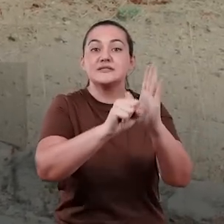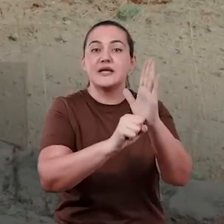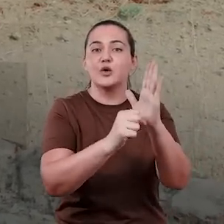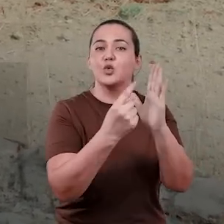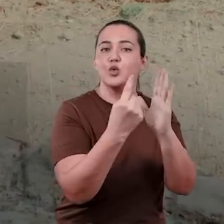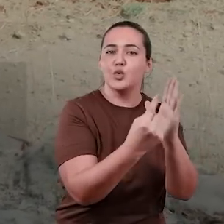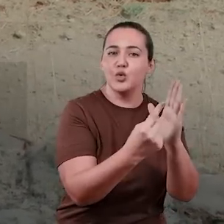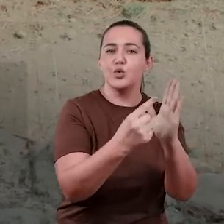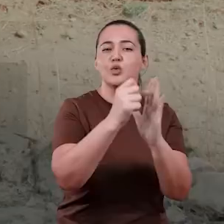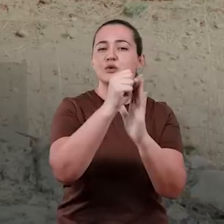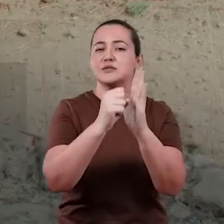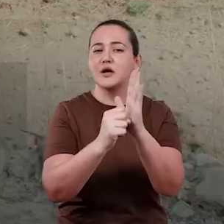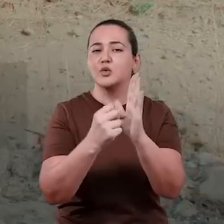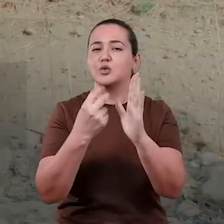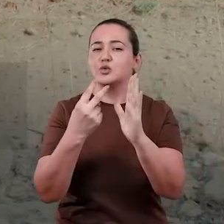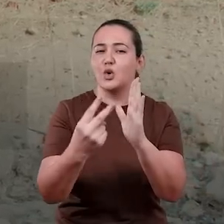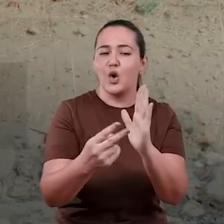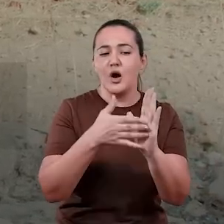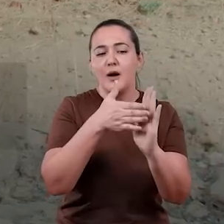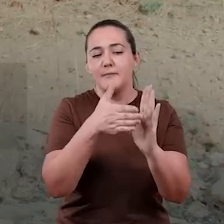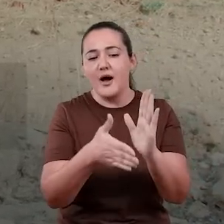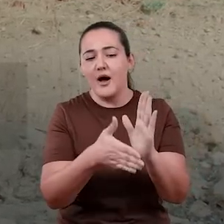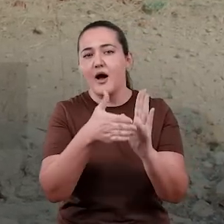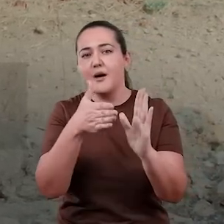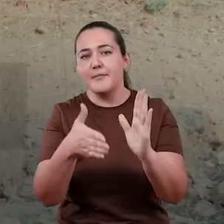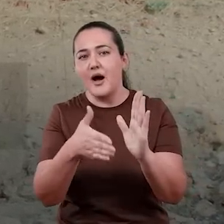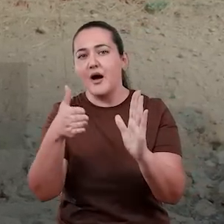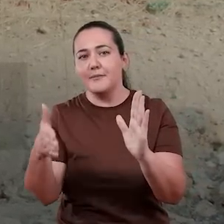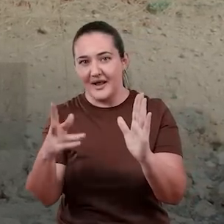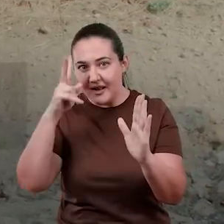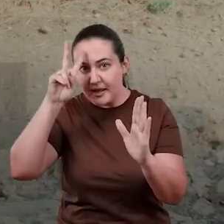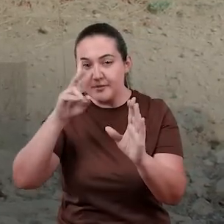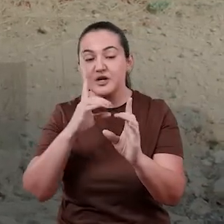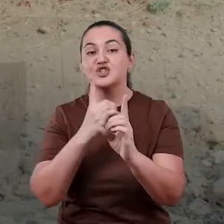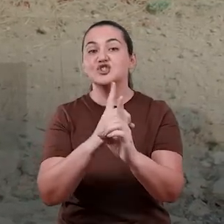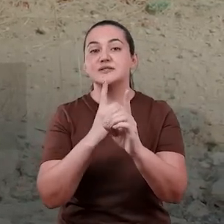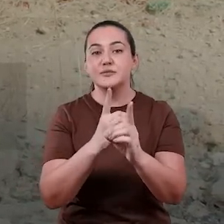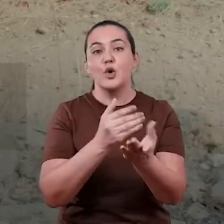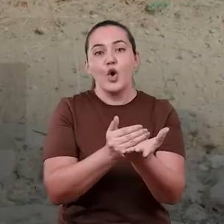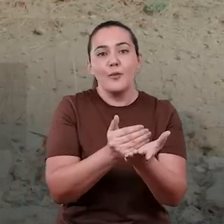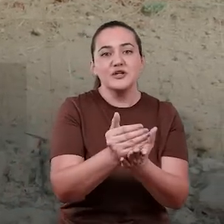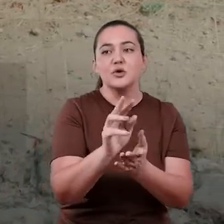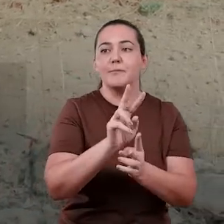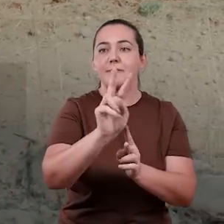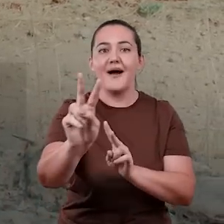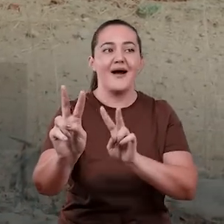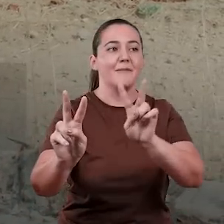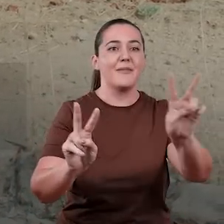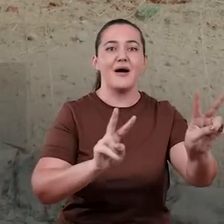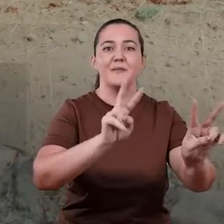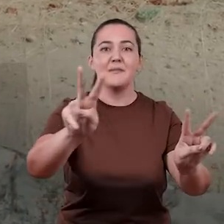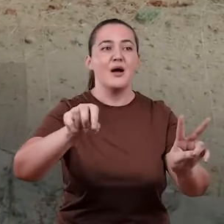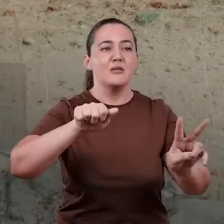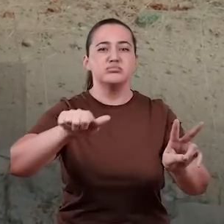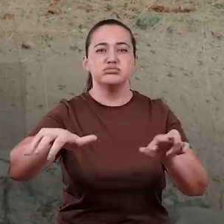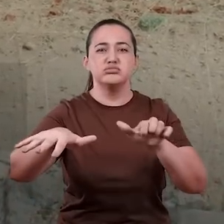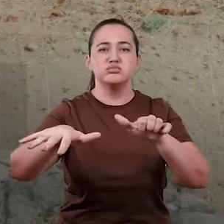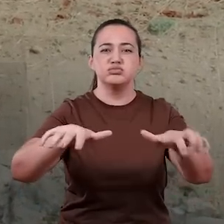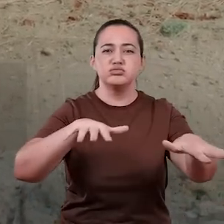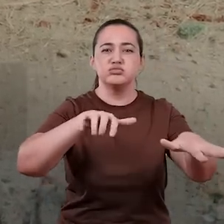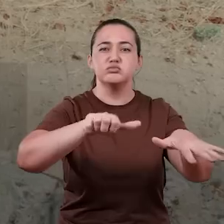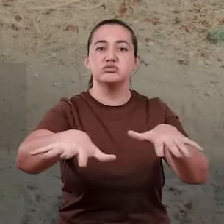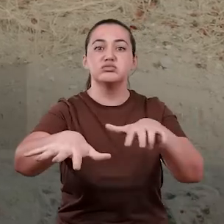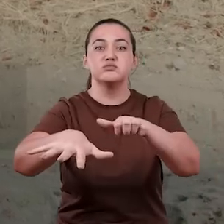nossa era em diante, e no 2º século com os famosos pais da igreja, eles queriam beber nas fontes gregas para tornar